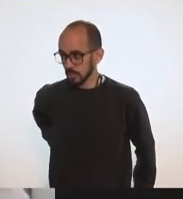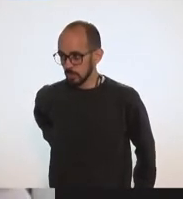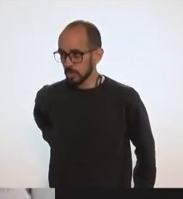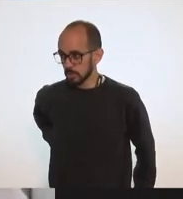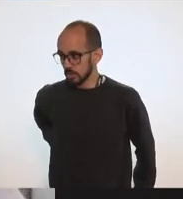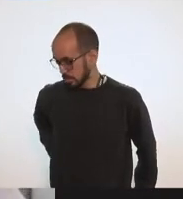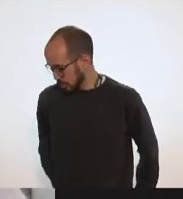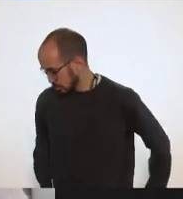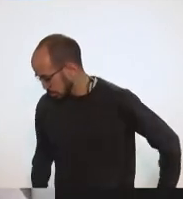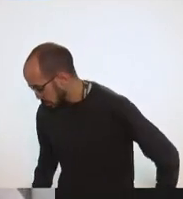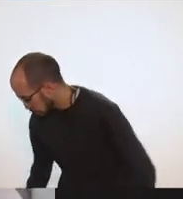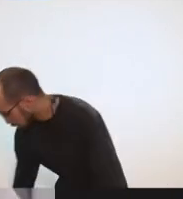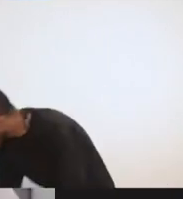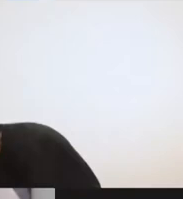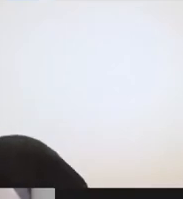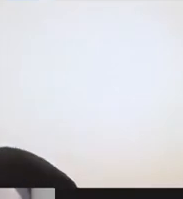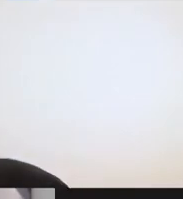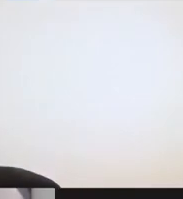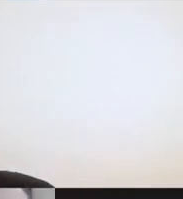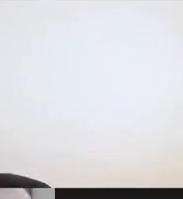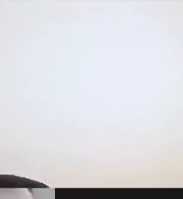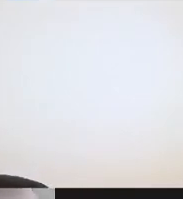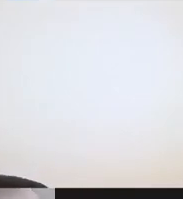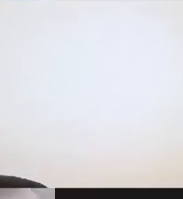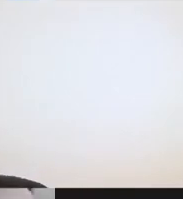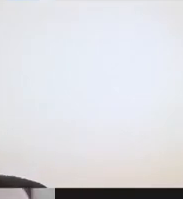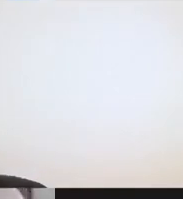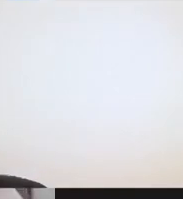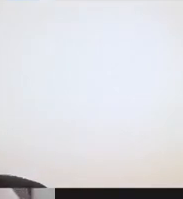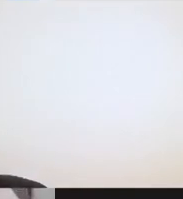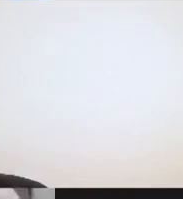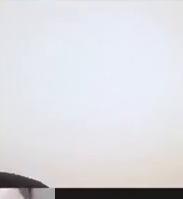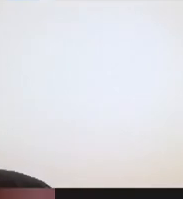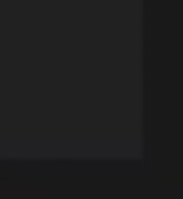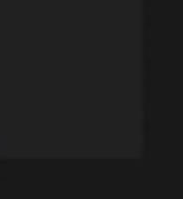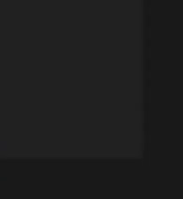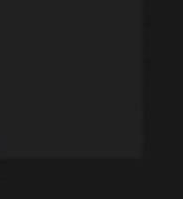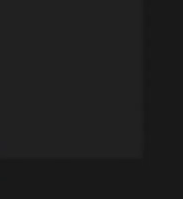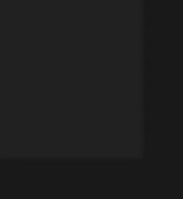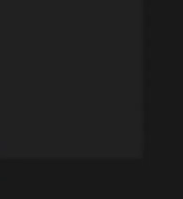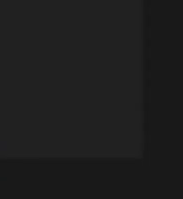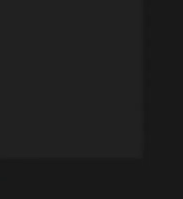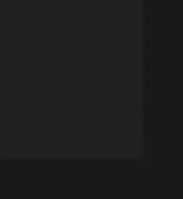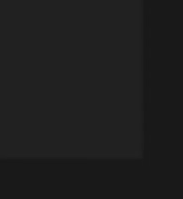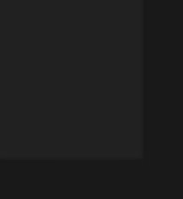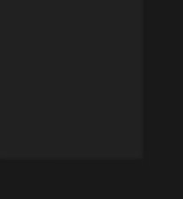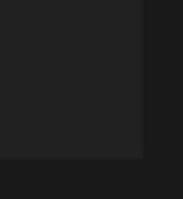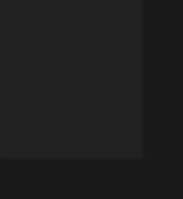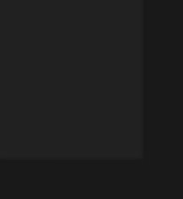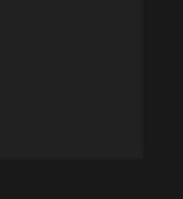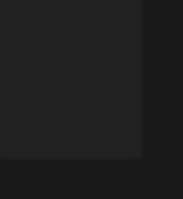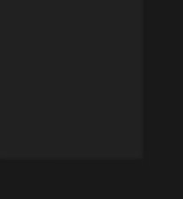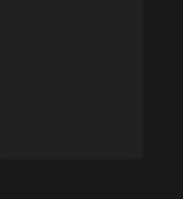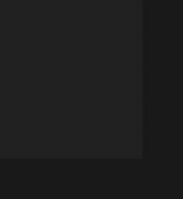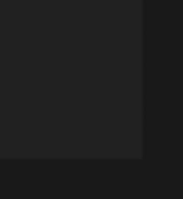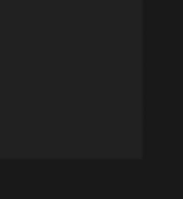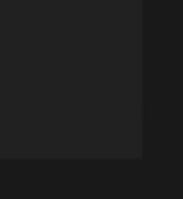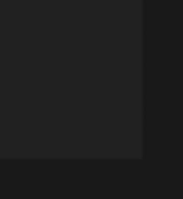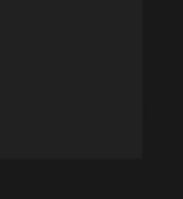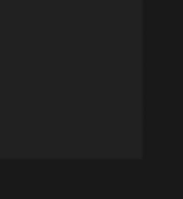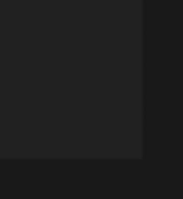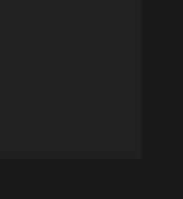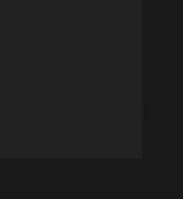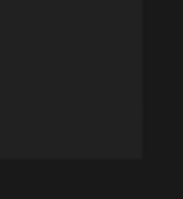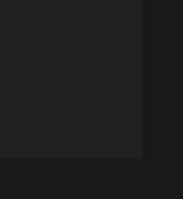foi a desídia, a omissão, a falta de vergonha na cara, eu diria, com que essa atual gestão do Flamengo encarou